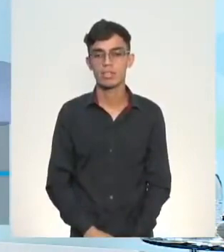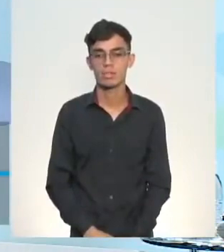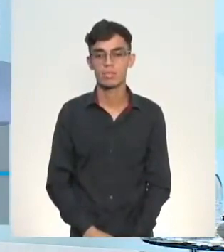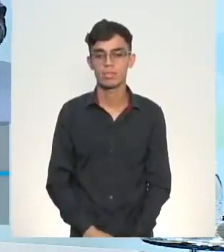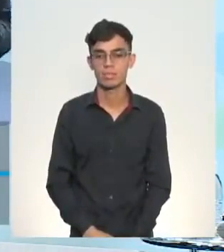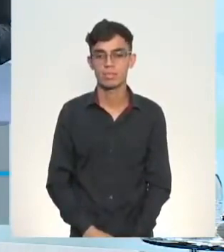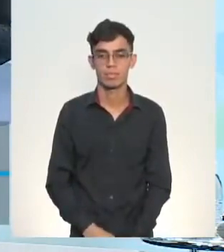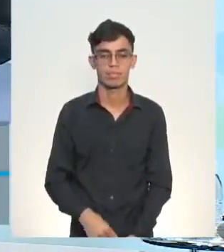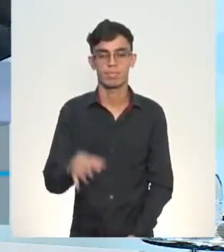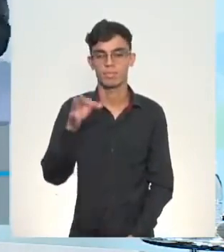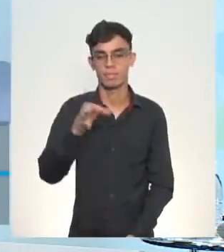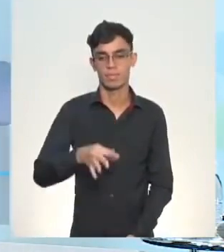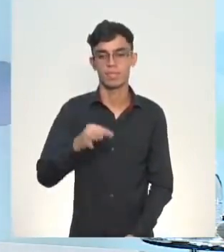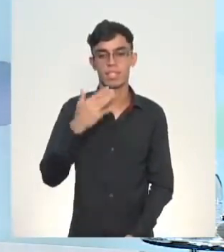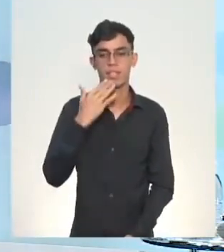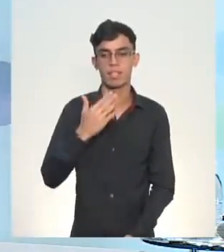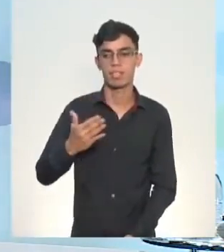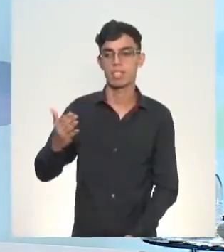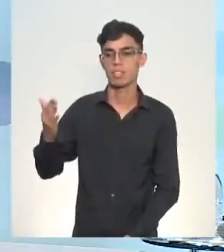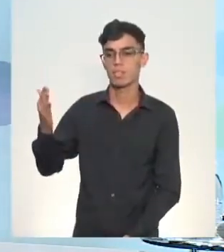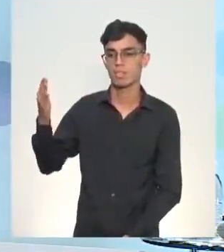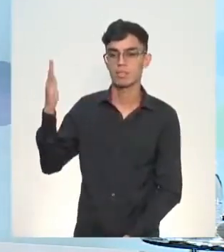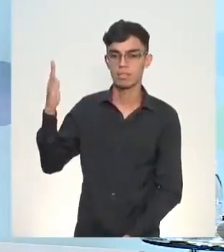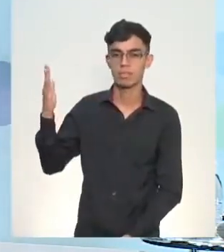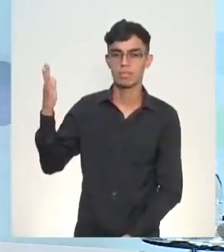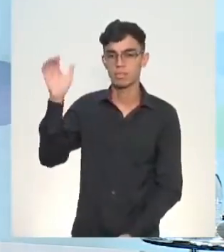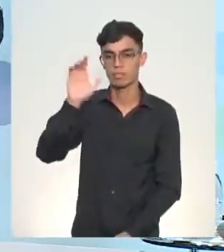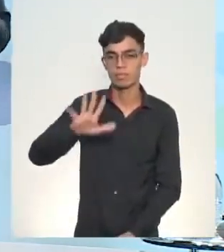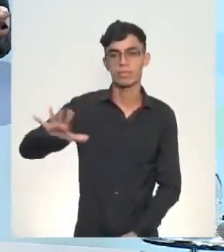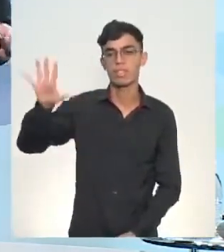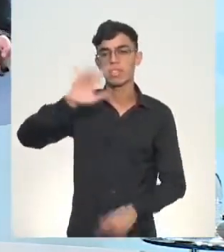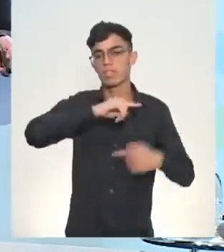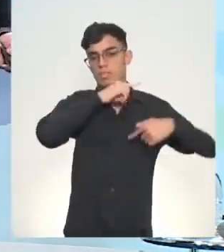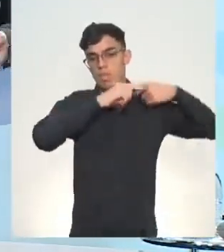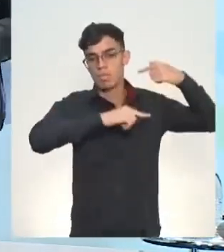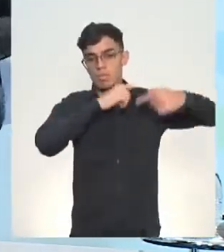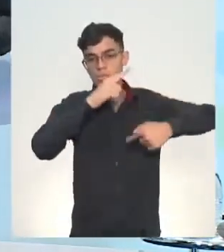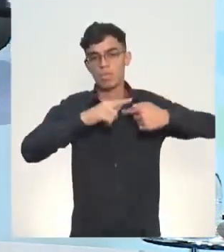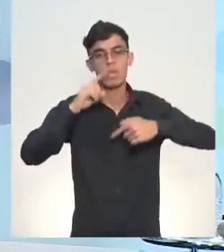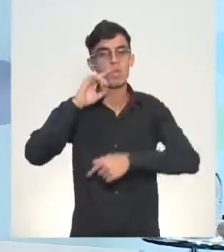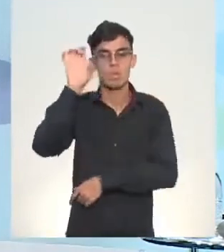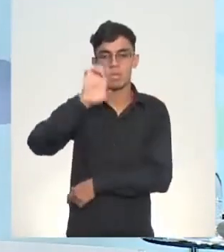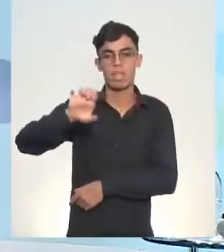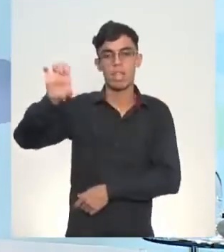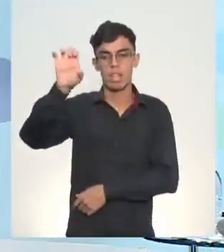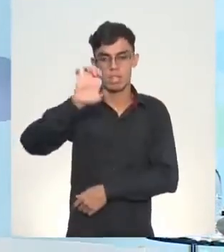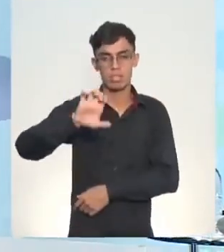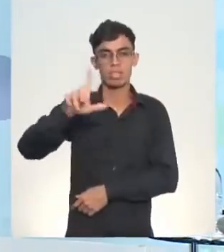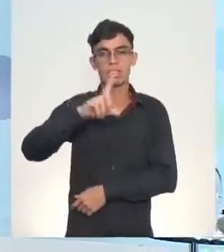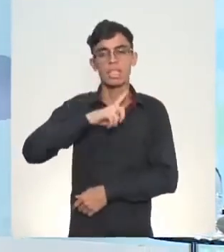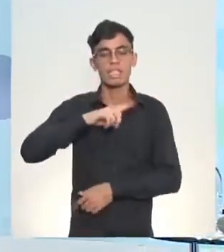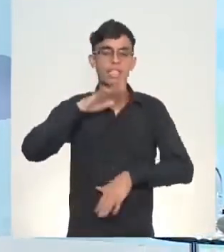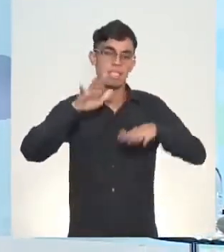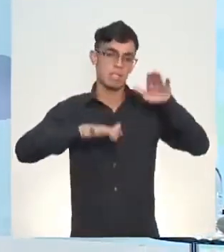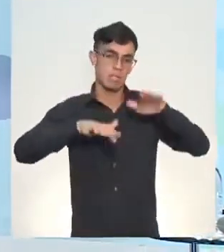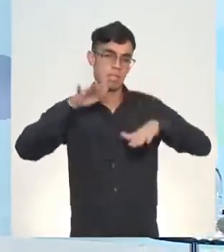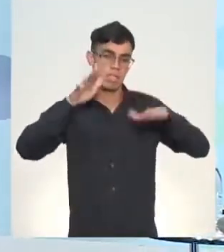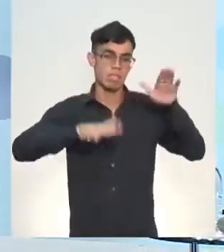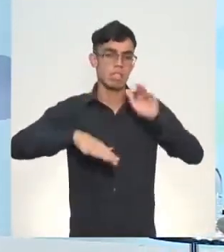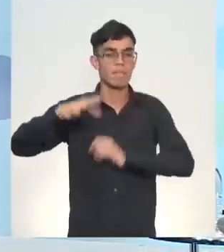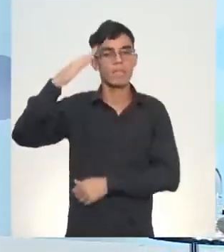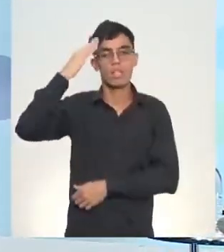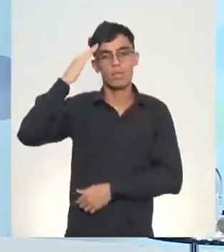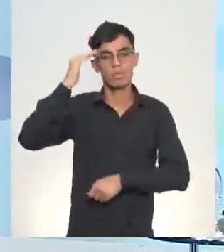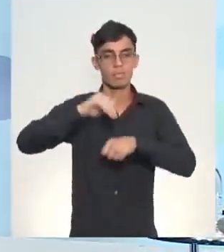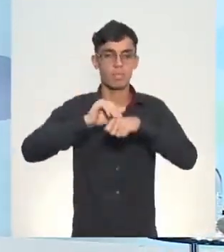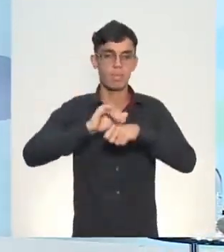E aí, gente, agora, né, falando um pouquinho, né, claro, da ancestralidade europeia, né, que é uma coisa assim que a gente, né, às vezes até por conhecer um